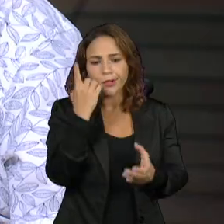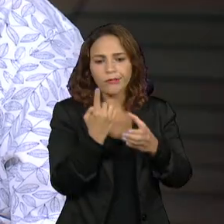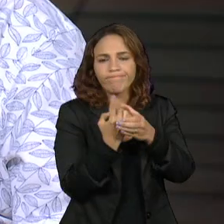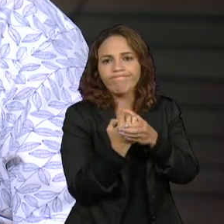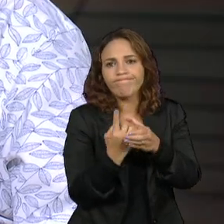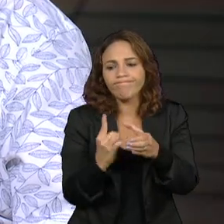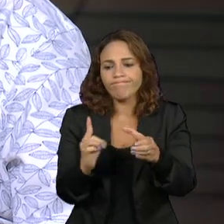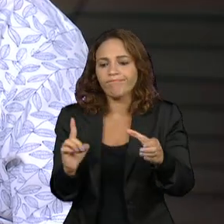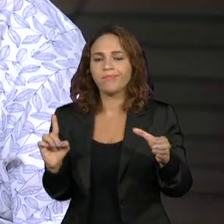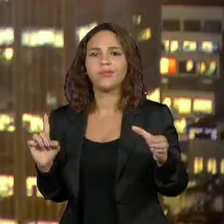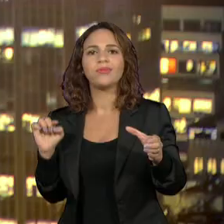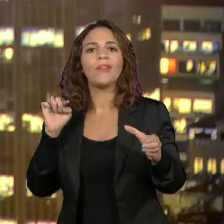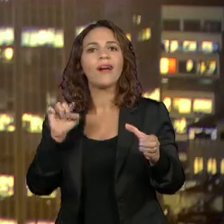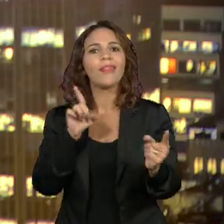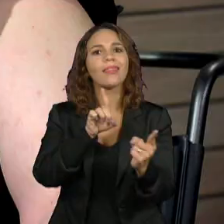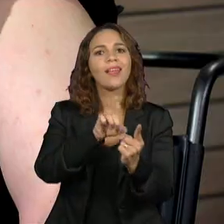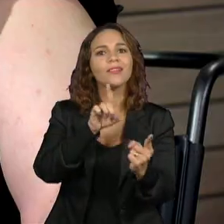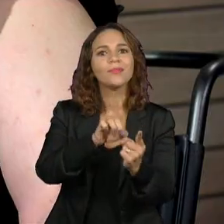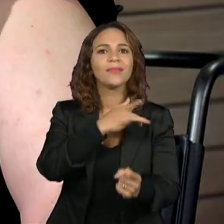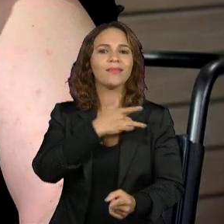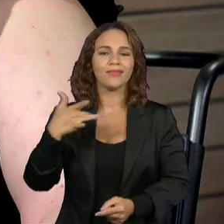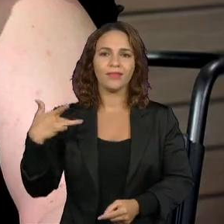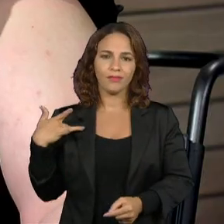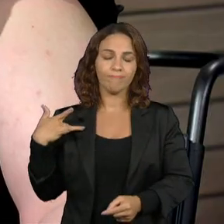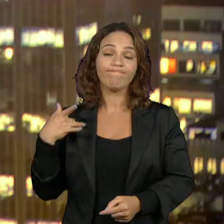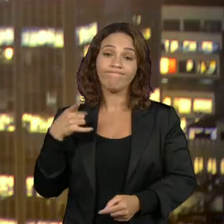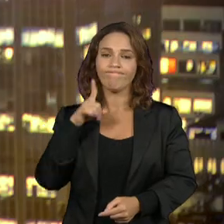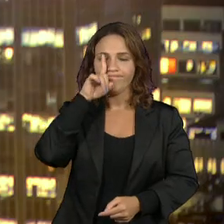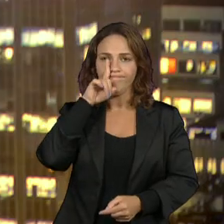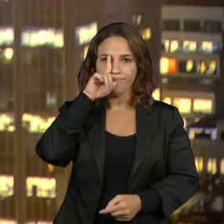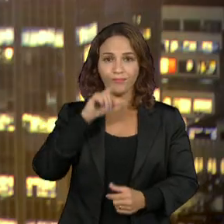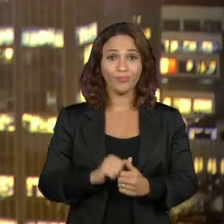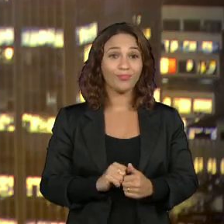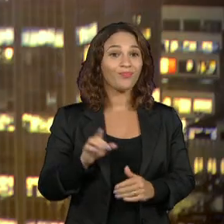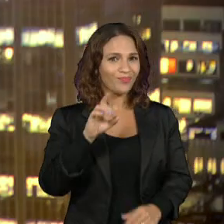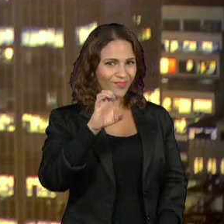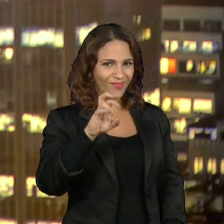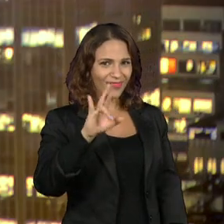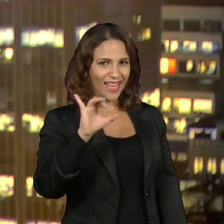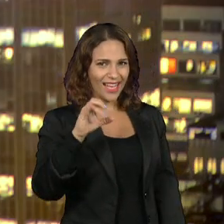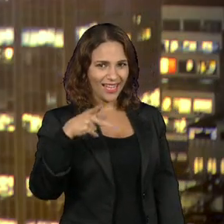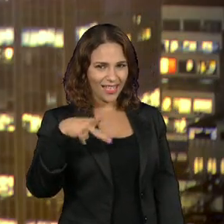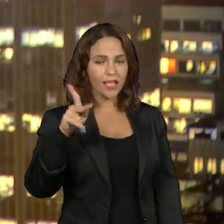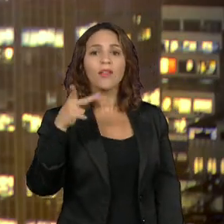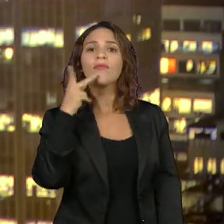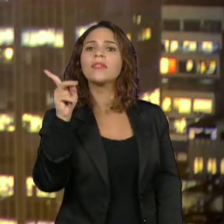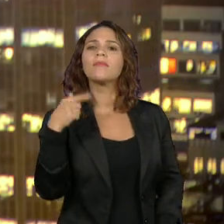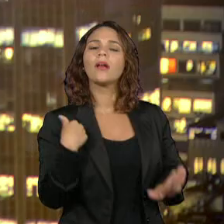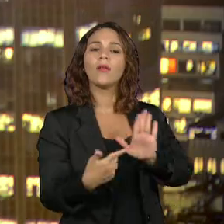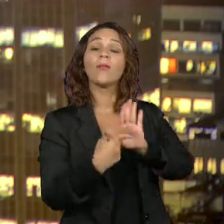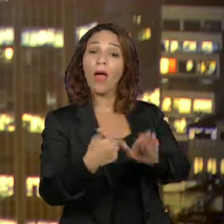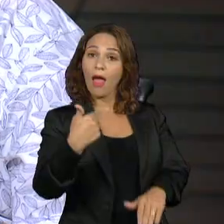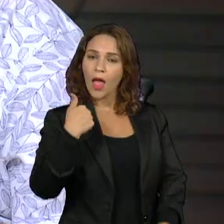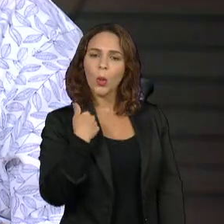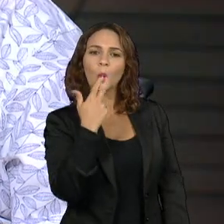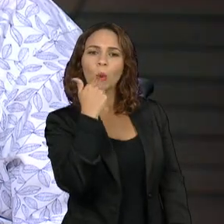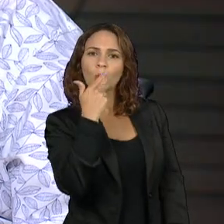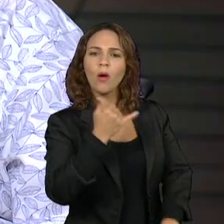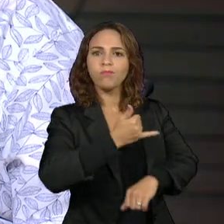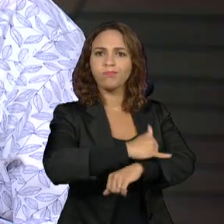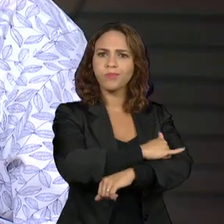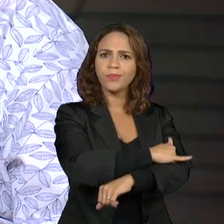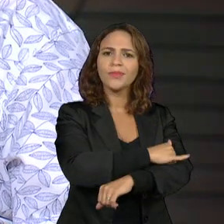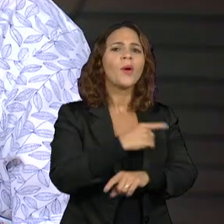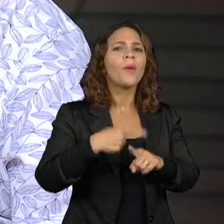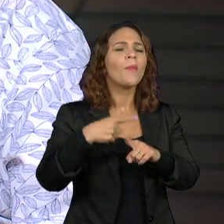pessoa dos serviços de saúde. Agora, o Eric se apresenta como nutricionista gordo e existe uma